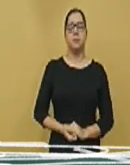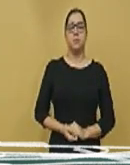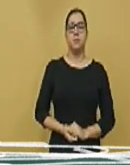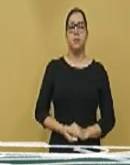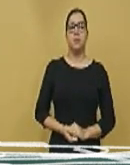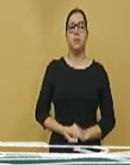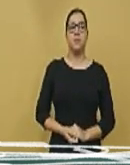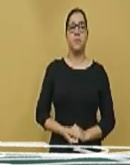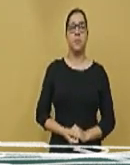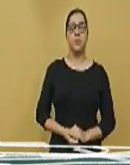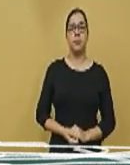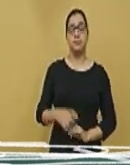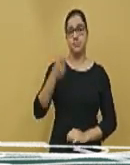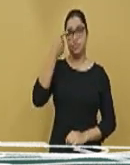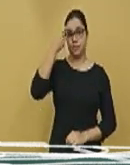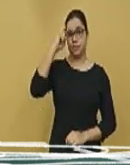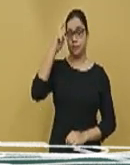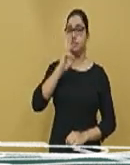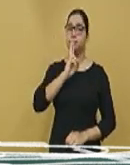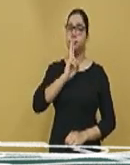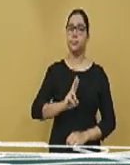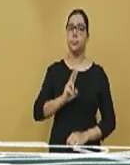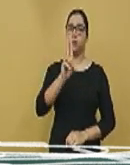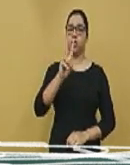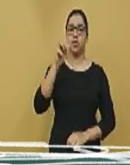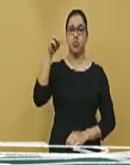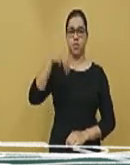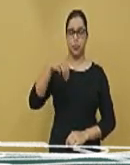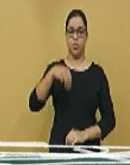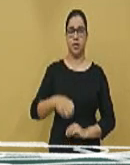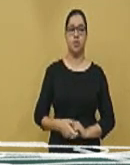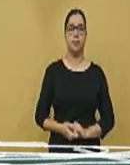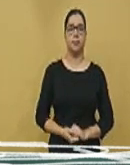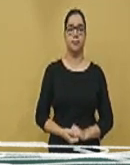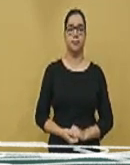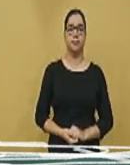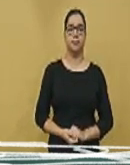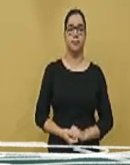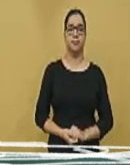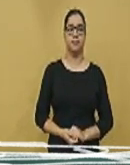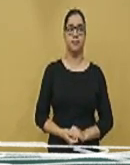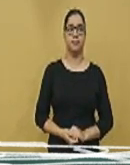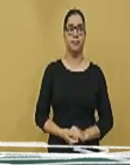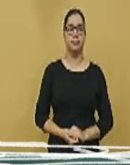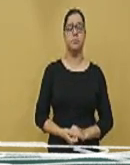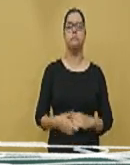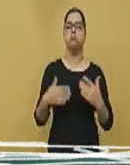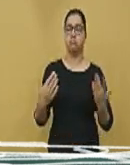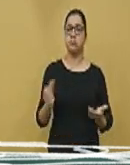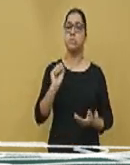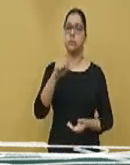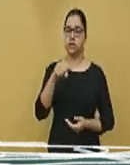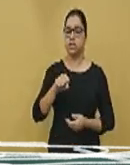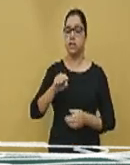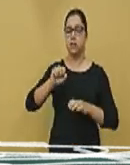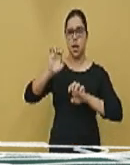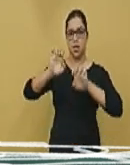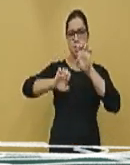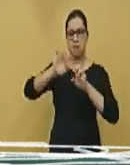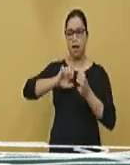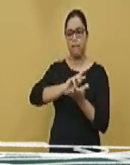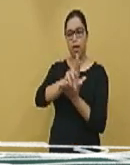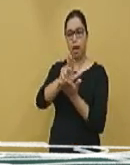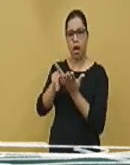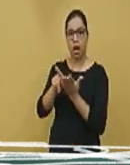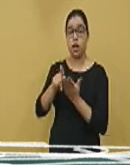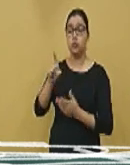Professora Eliane, 2 minutos. O restaurante universitário realmente ele é feito por licitação e é em todas as normas